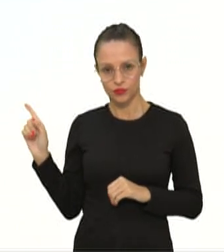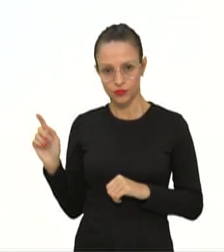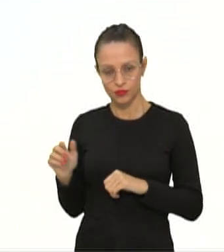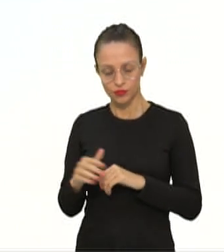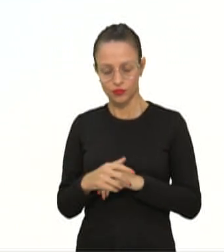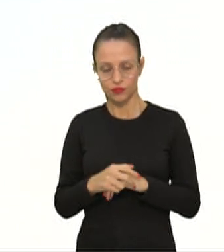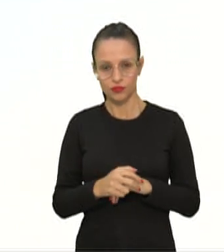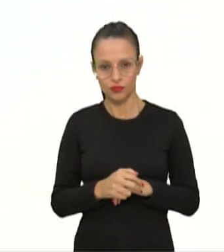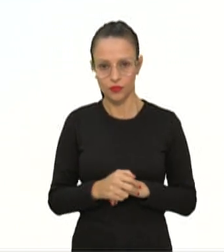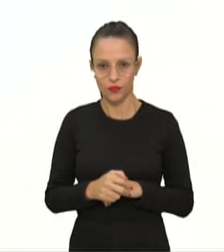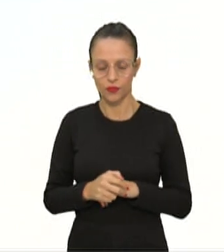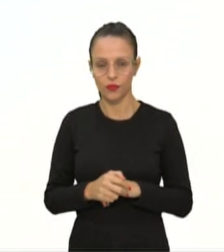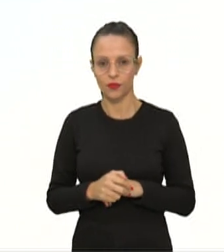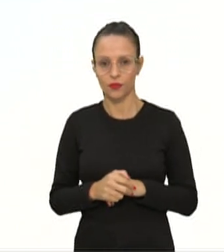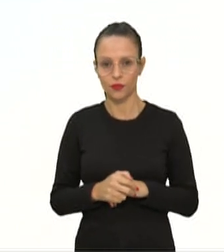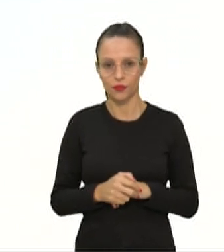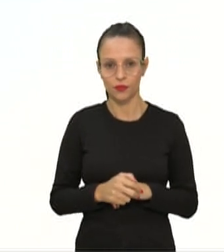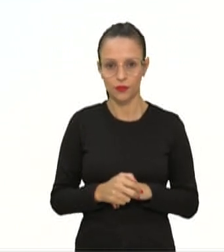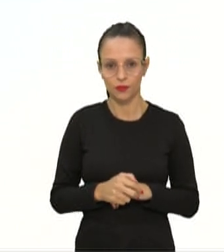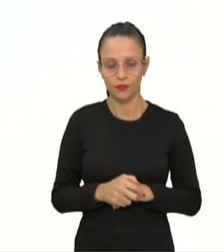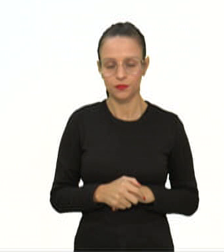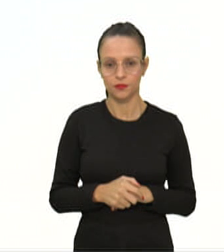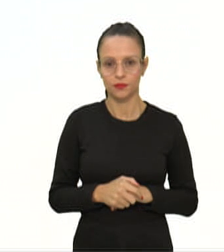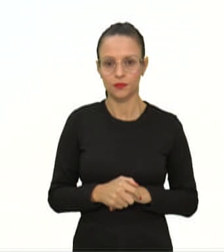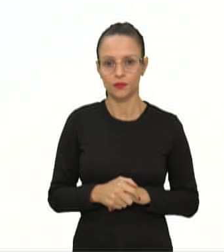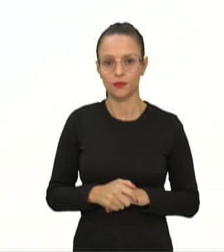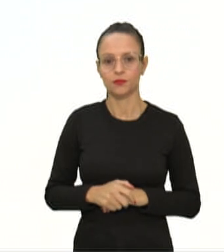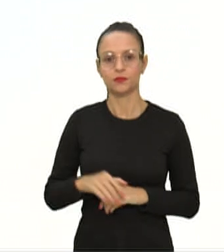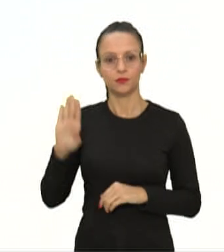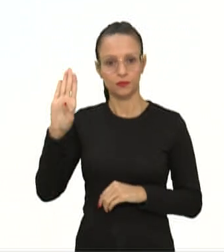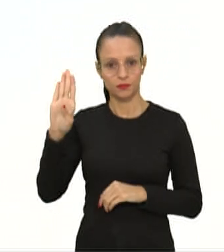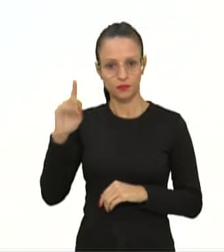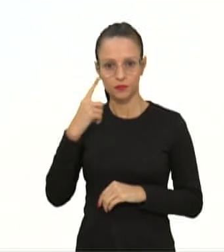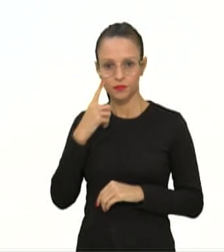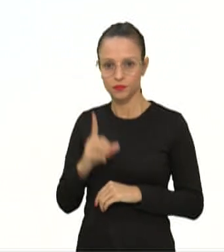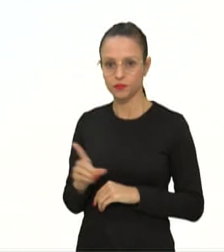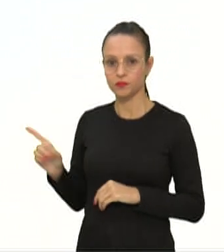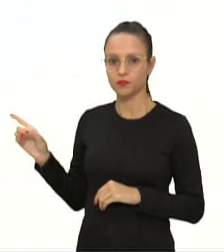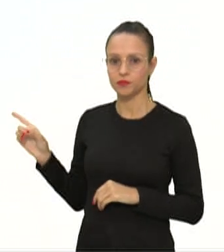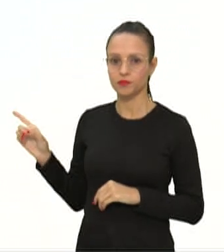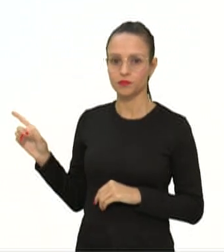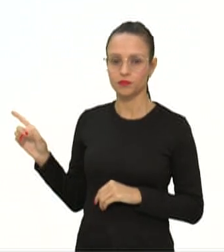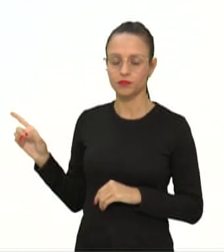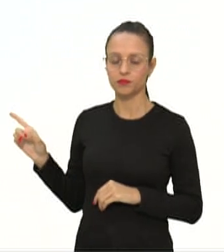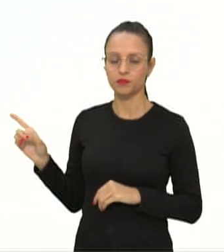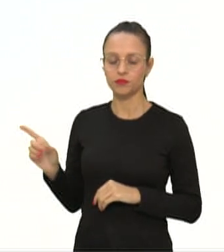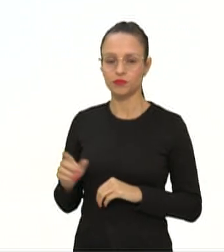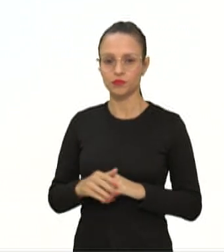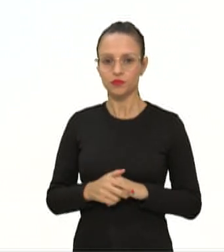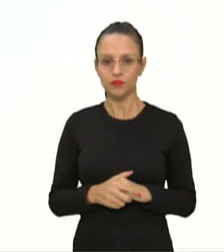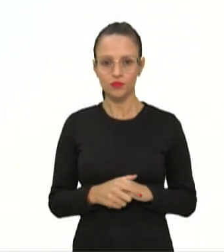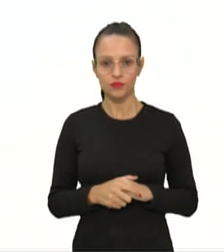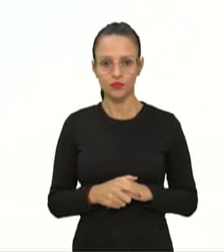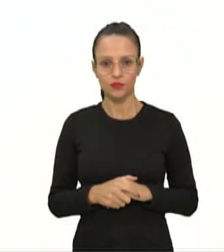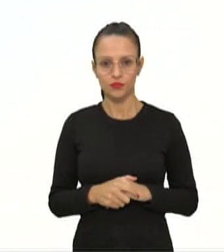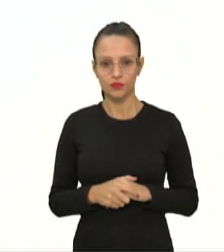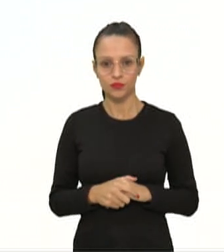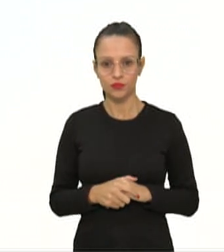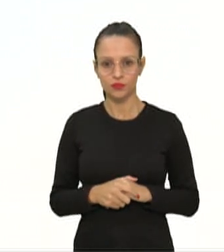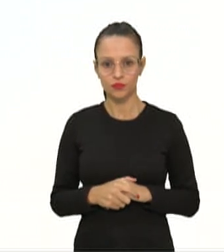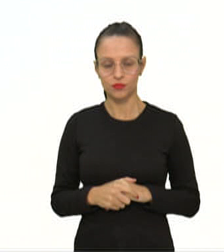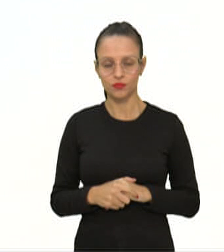mais 15 dividido por 3 igual a 30. Letra B, 5x mais 15 dividido por 3 igual a